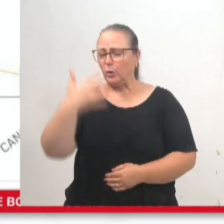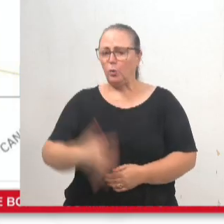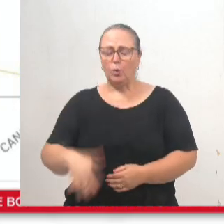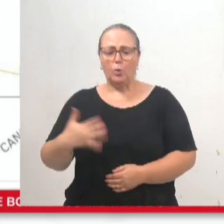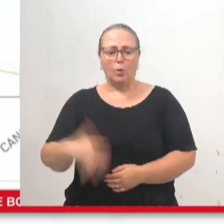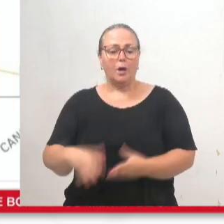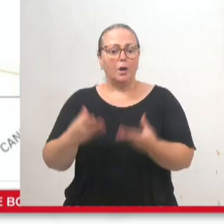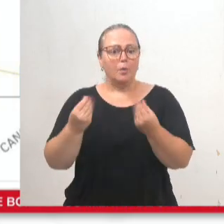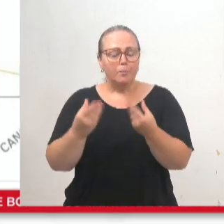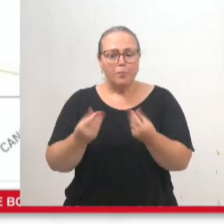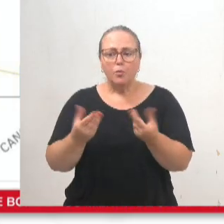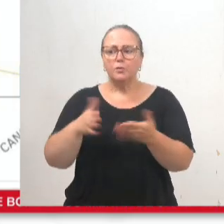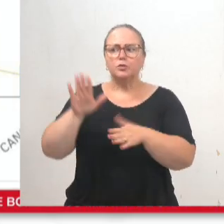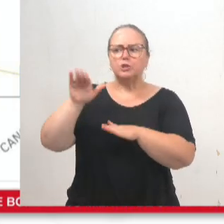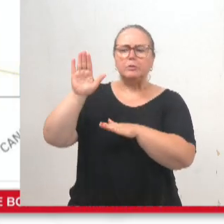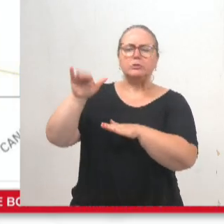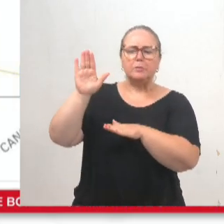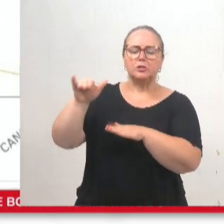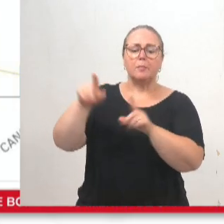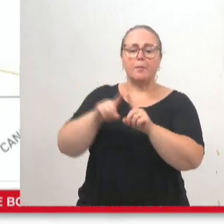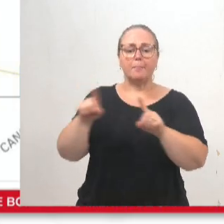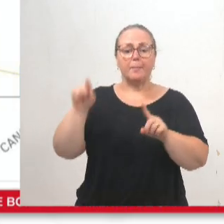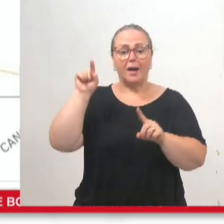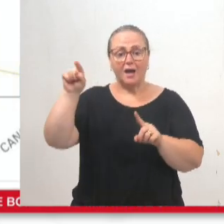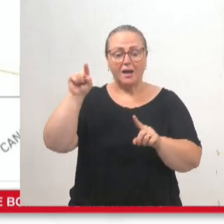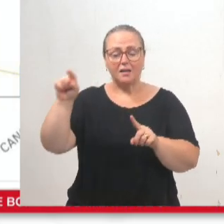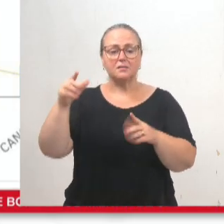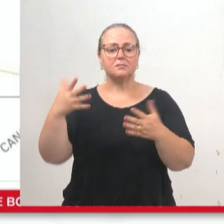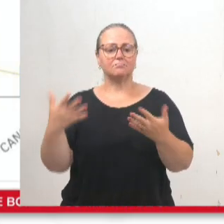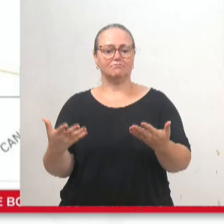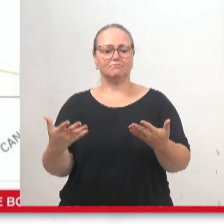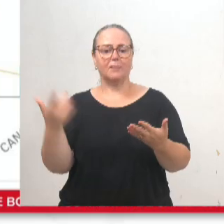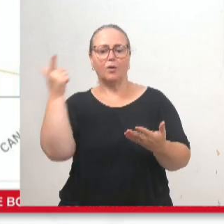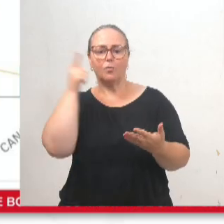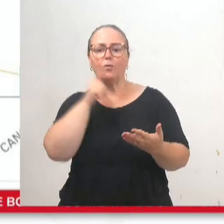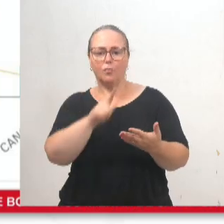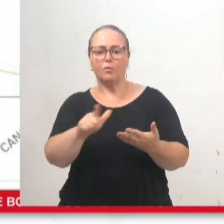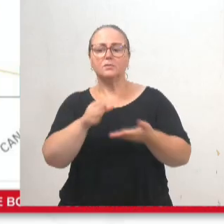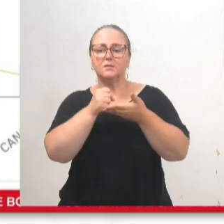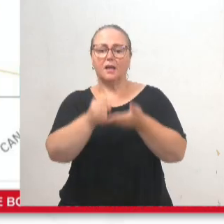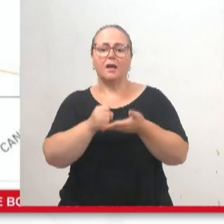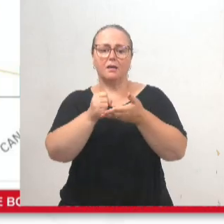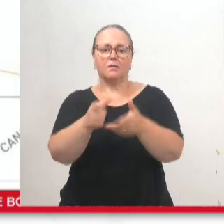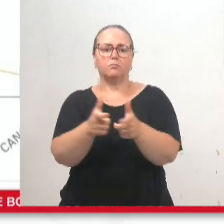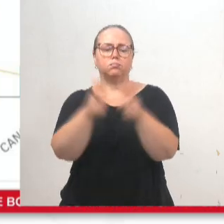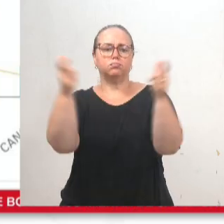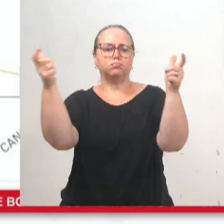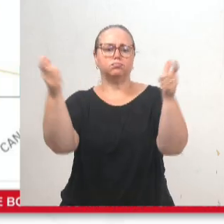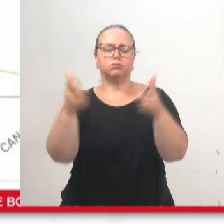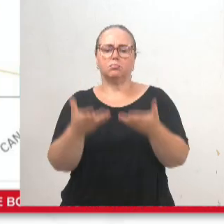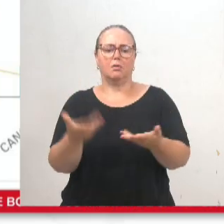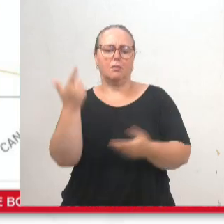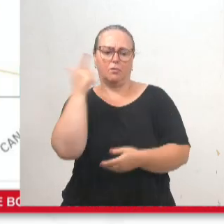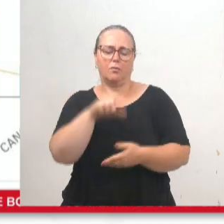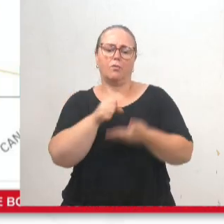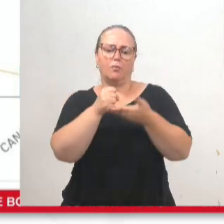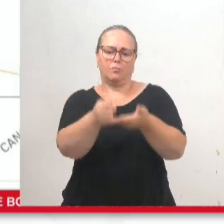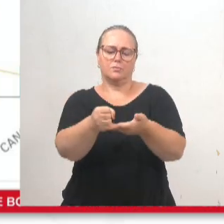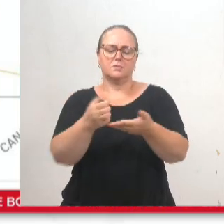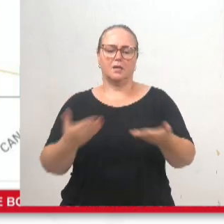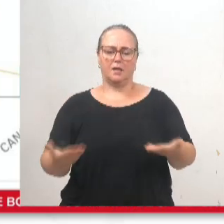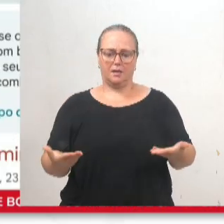gráfico, ela é uma das que apresenta o maior índice, um dos menores índices de ligações perdidas. Tá? Então, eu trago esses